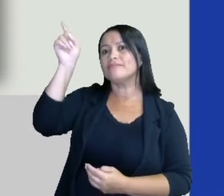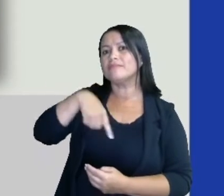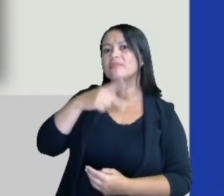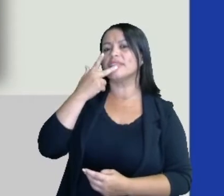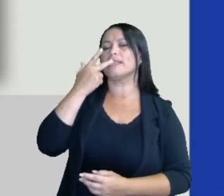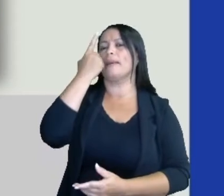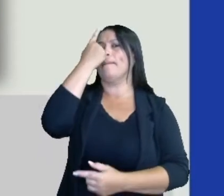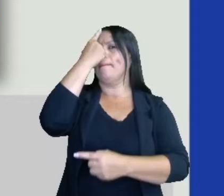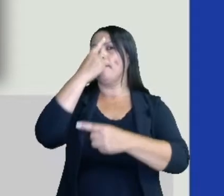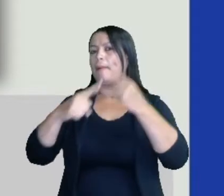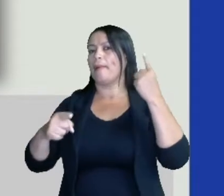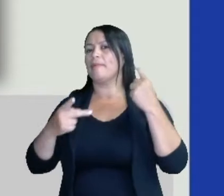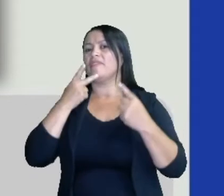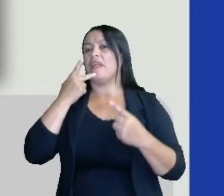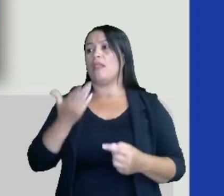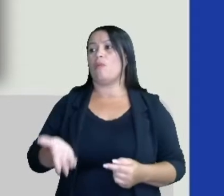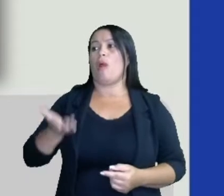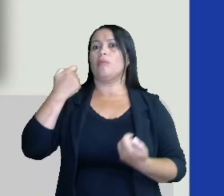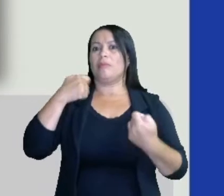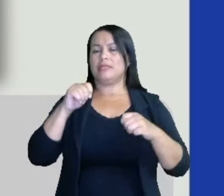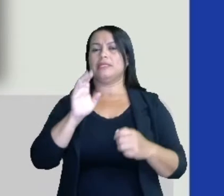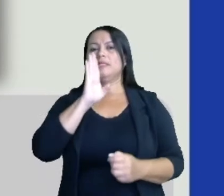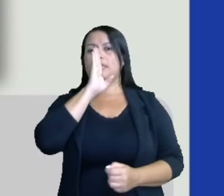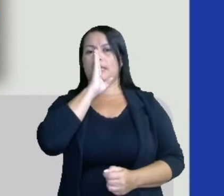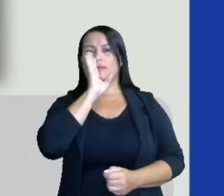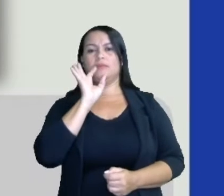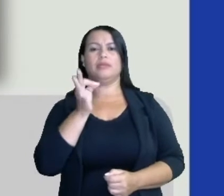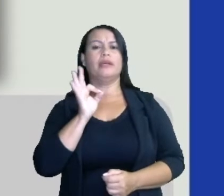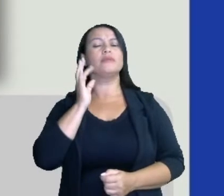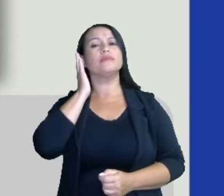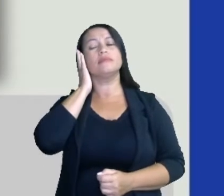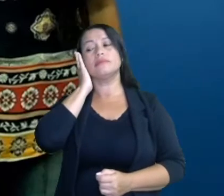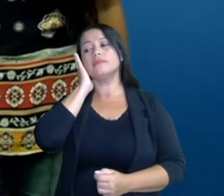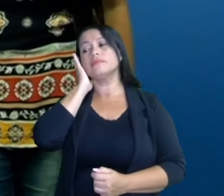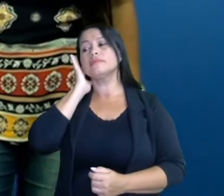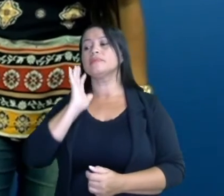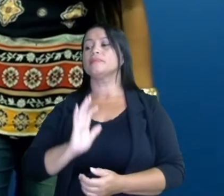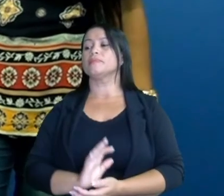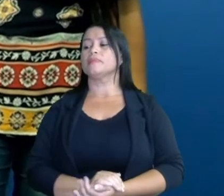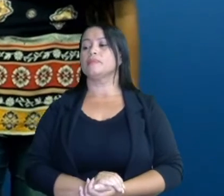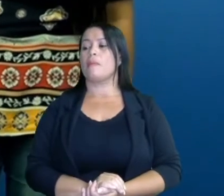estar falando alto, que tem que ter silêncio, certo? Vamos continuar.